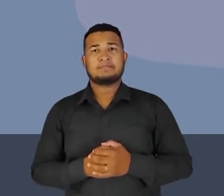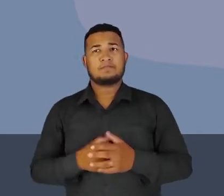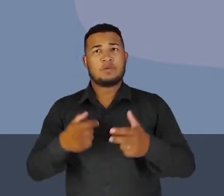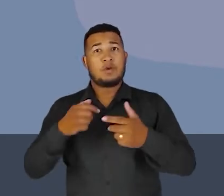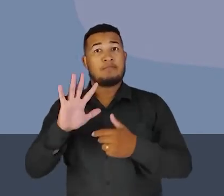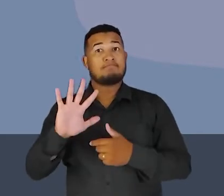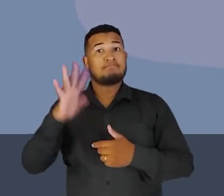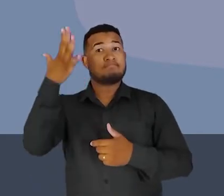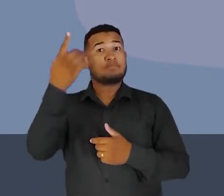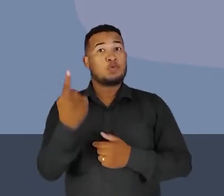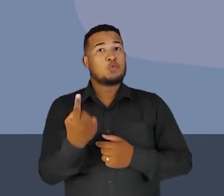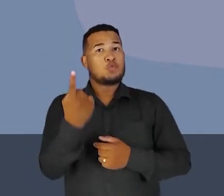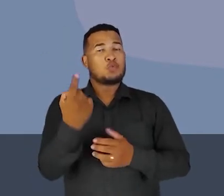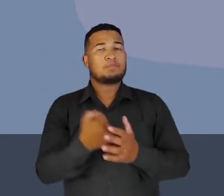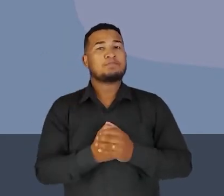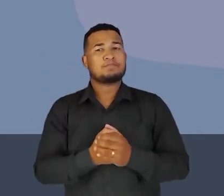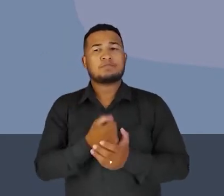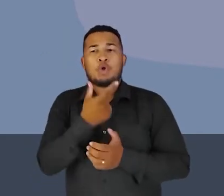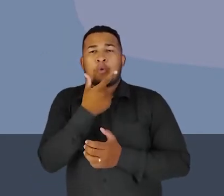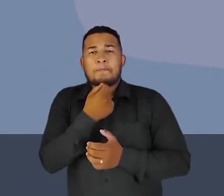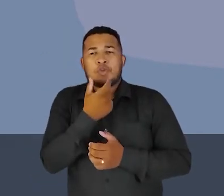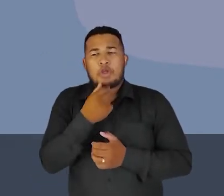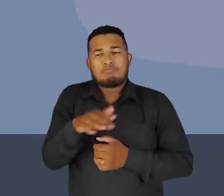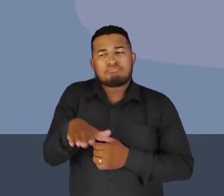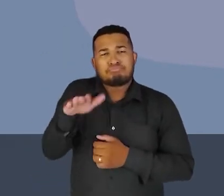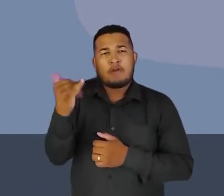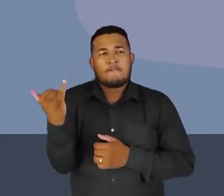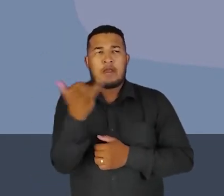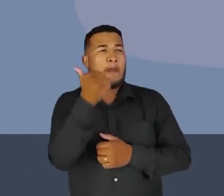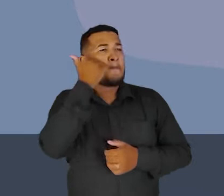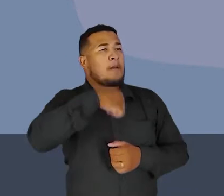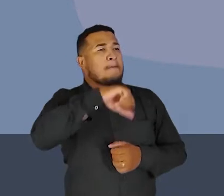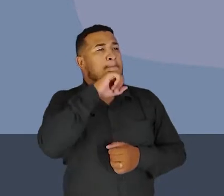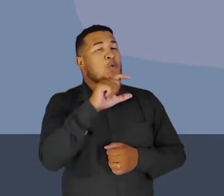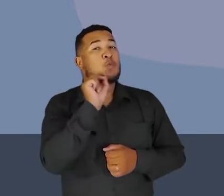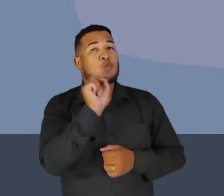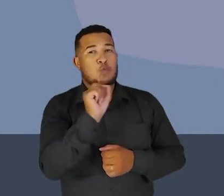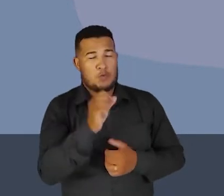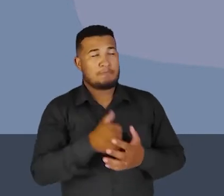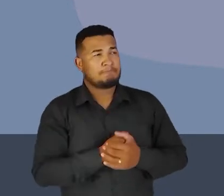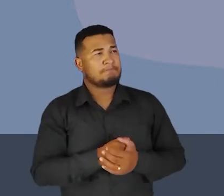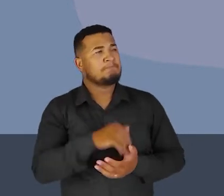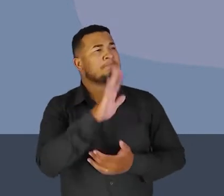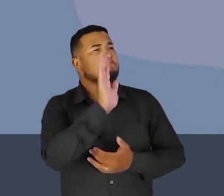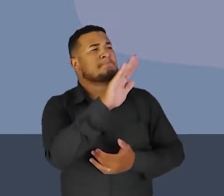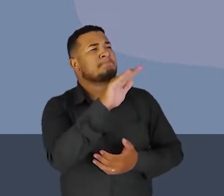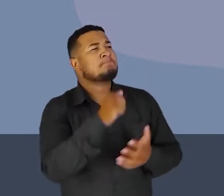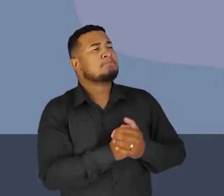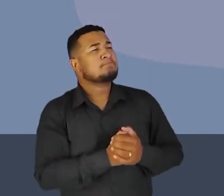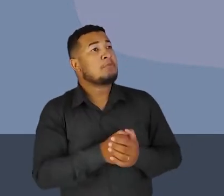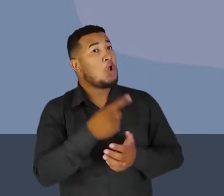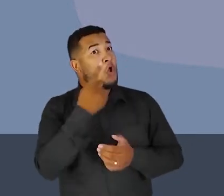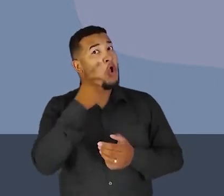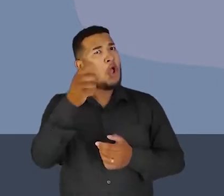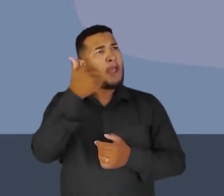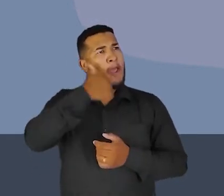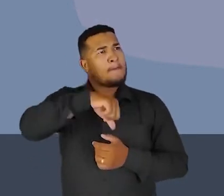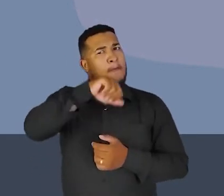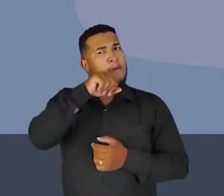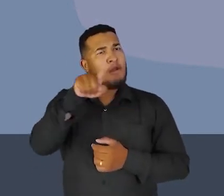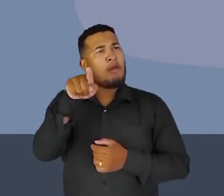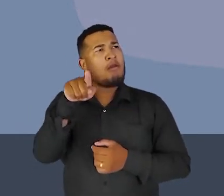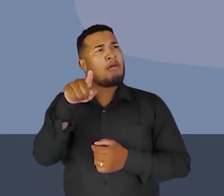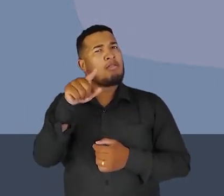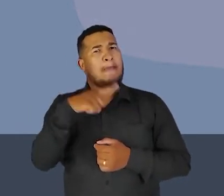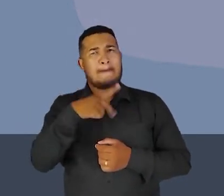Situação 1. O menininho diz para a mãe o seguinte: olha, mãe,